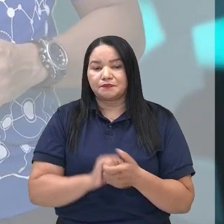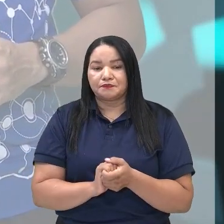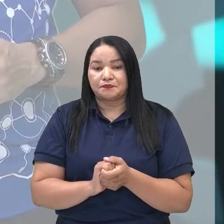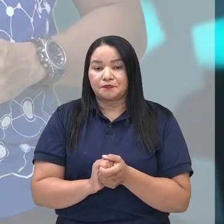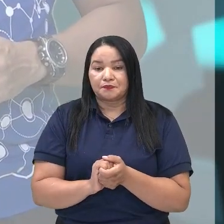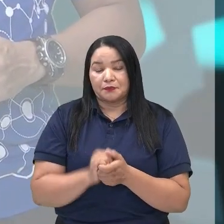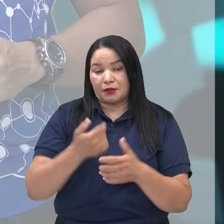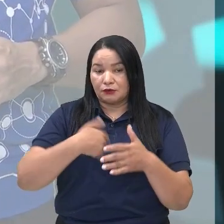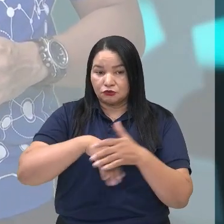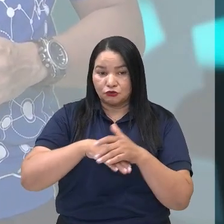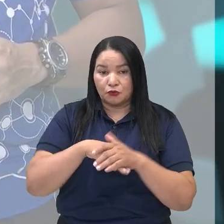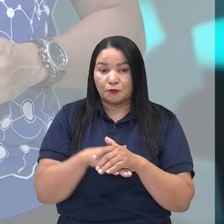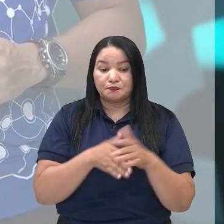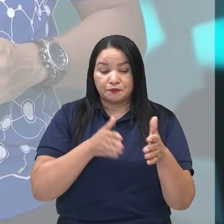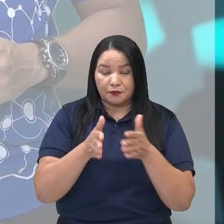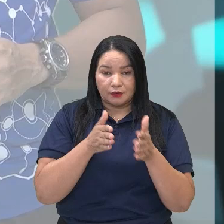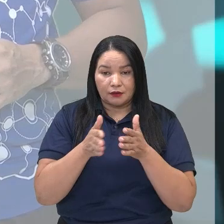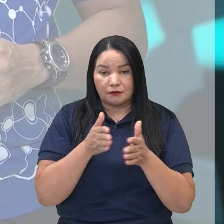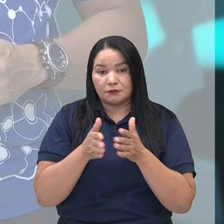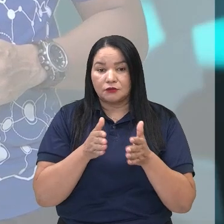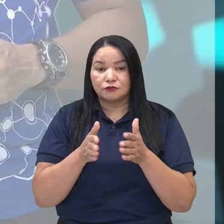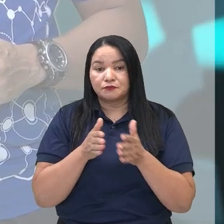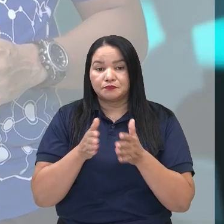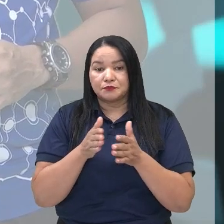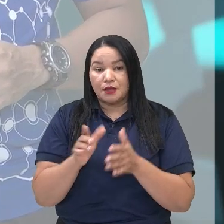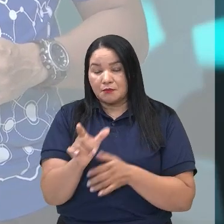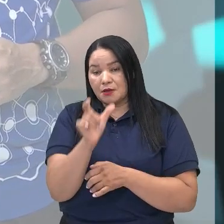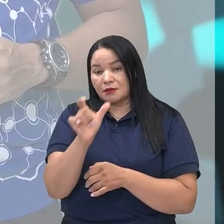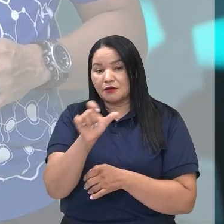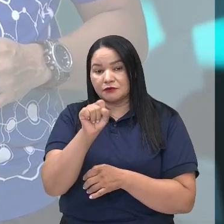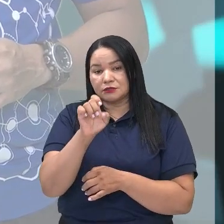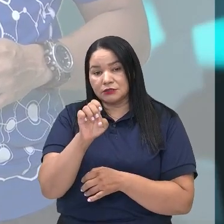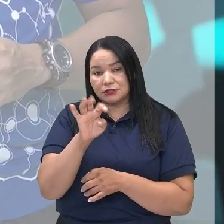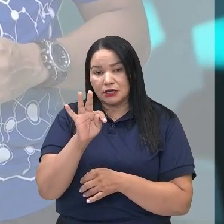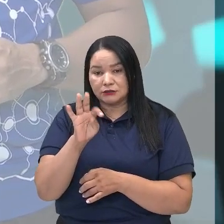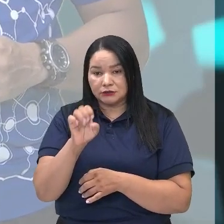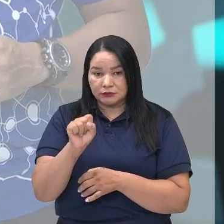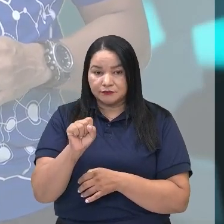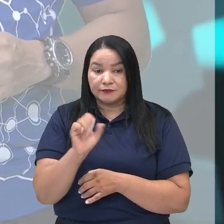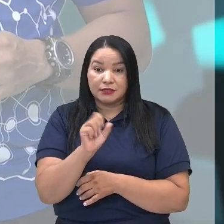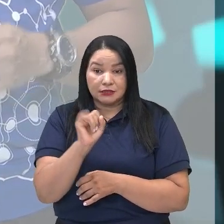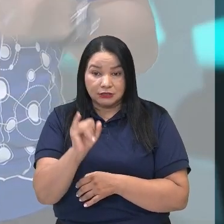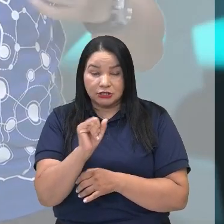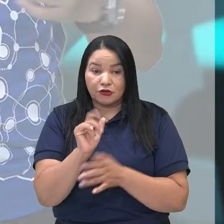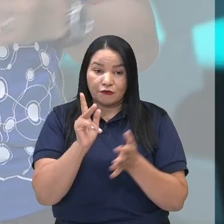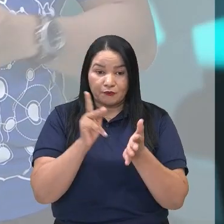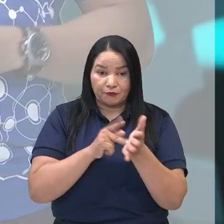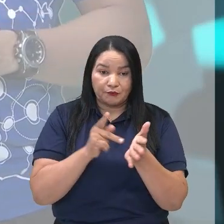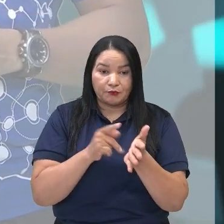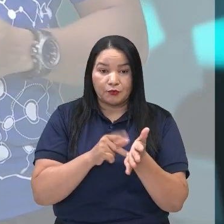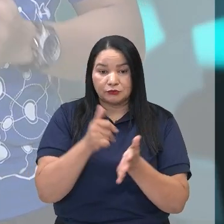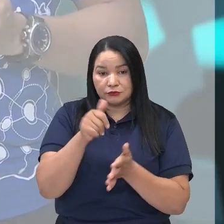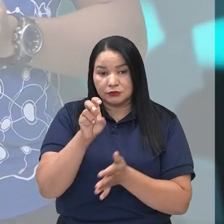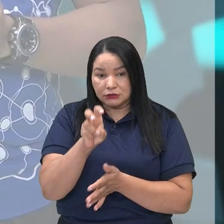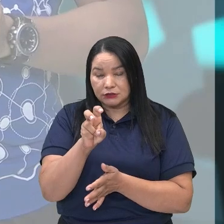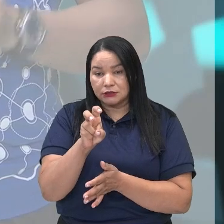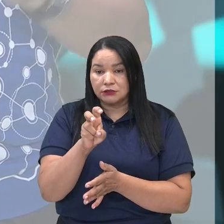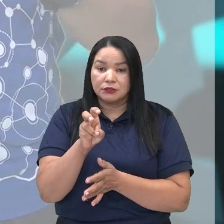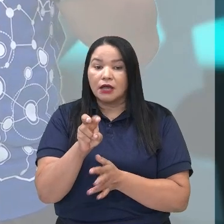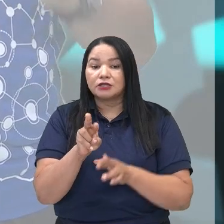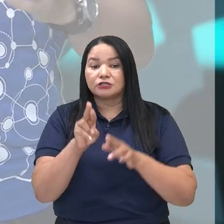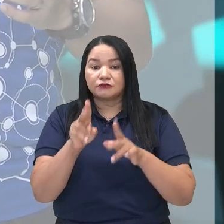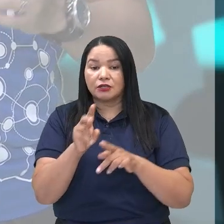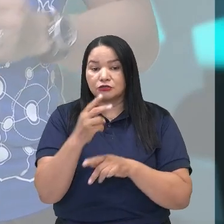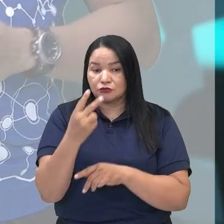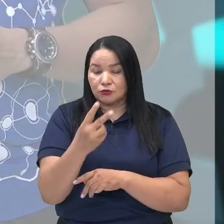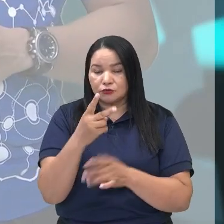em sets e o jogador que vencer primeiro 15 pontos, né, com uma diferença de 2 pontos,